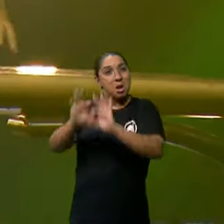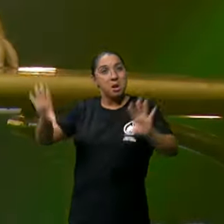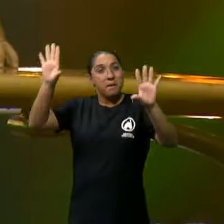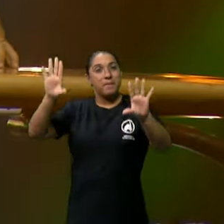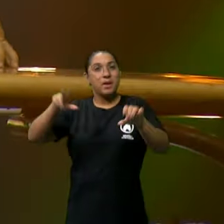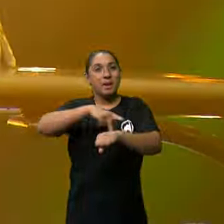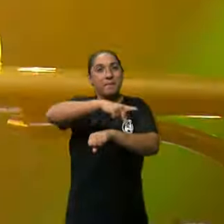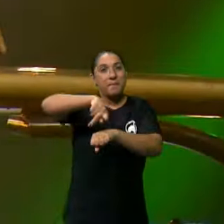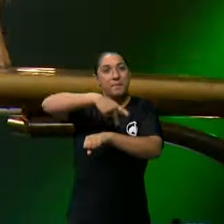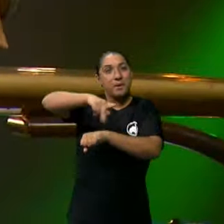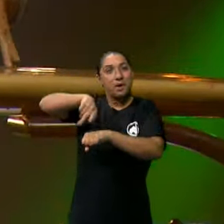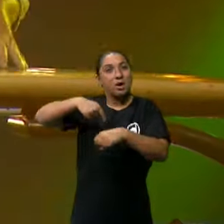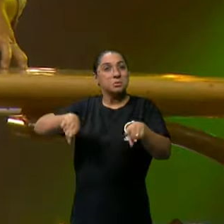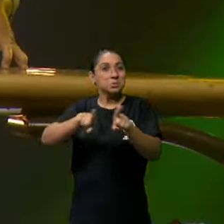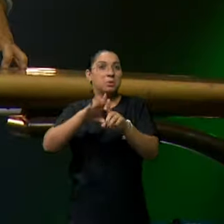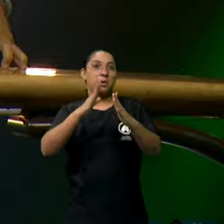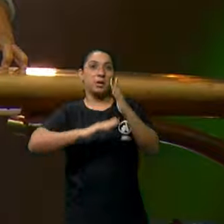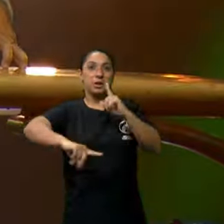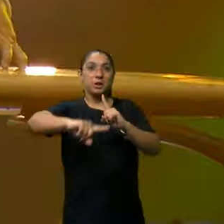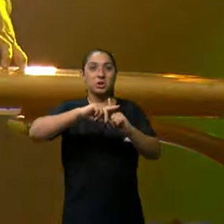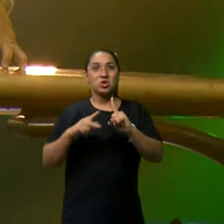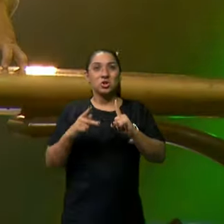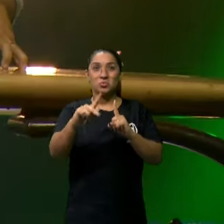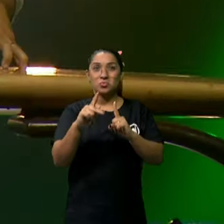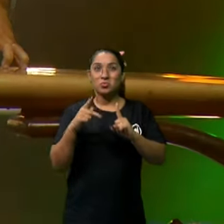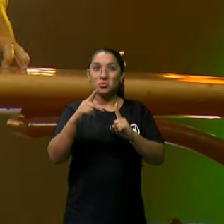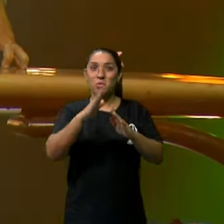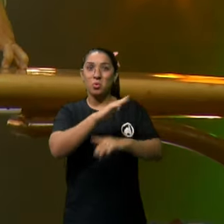amor para os seus apóstolos